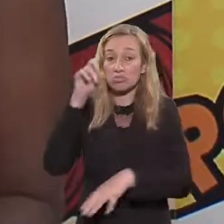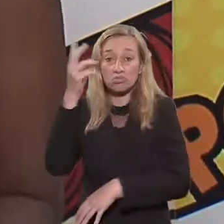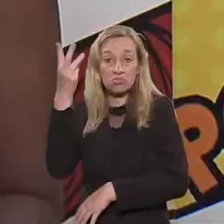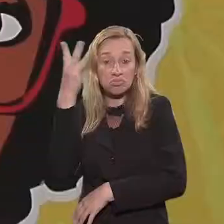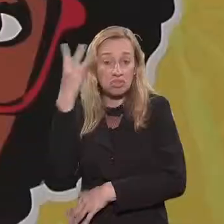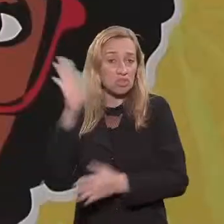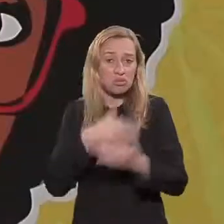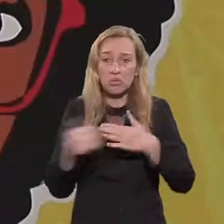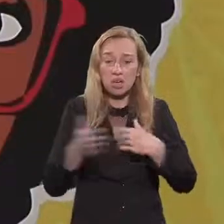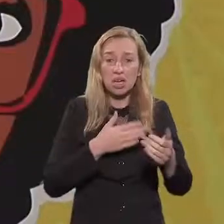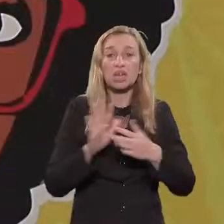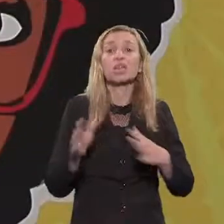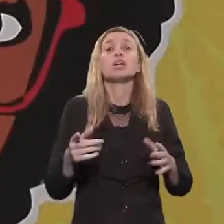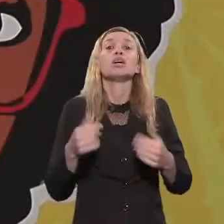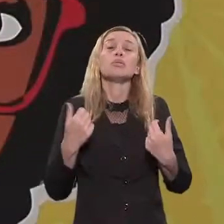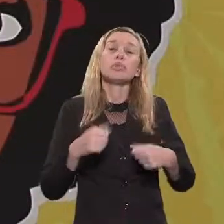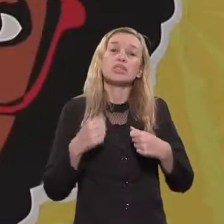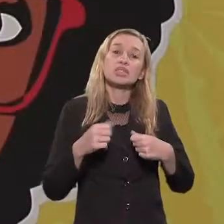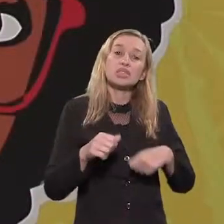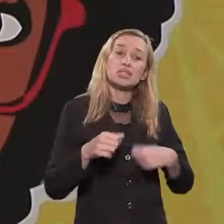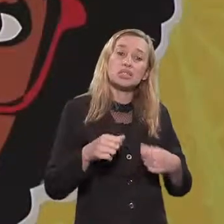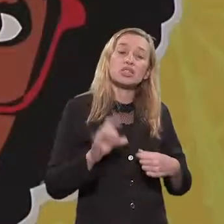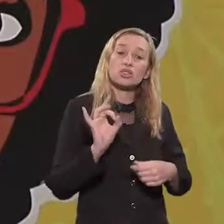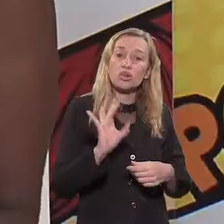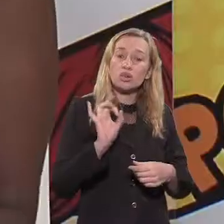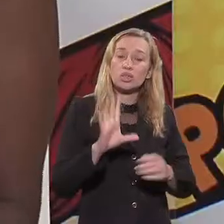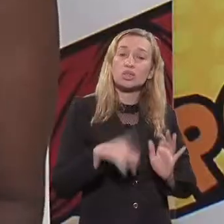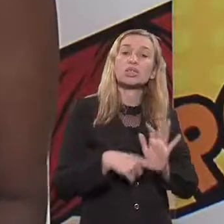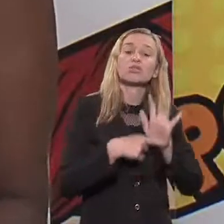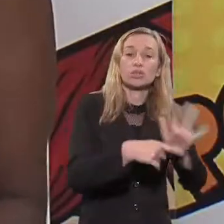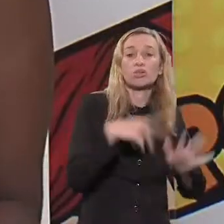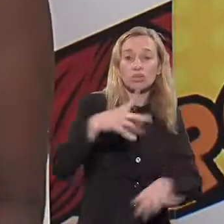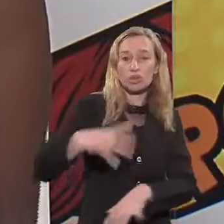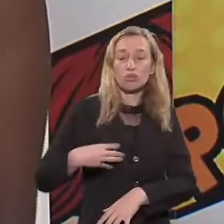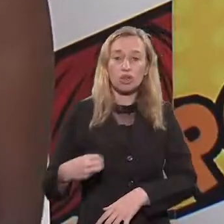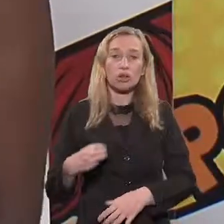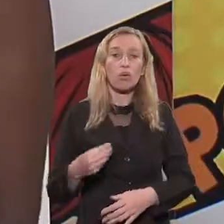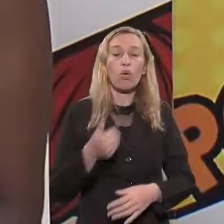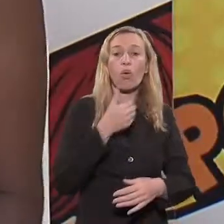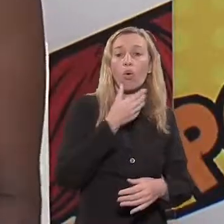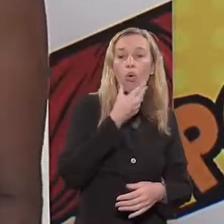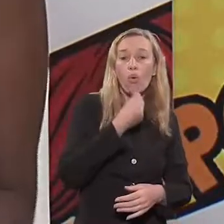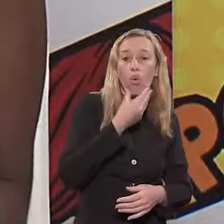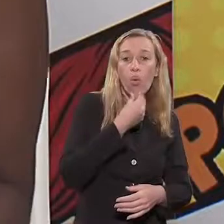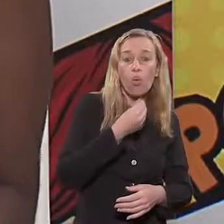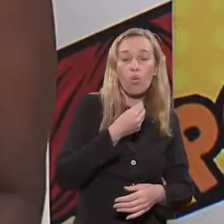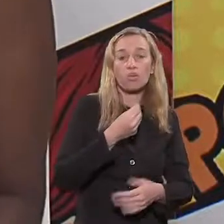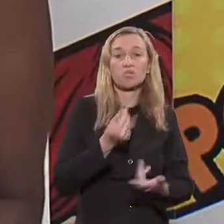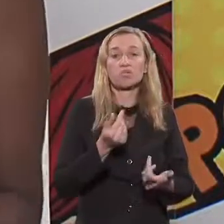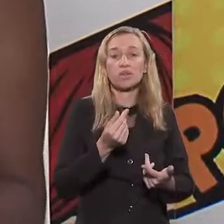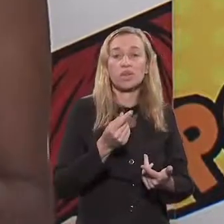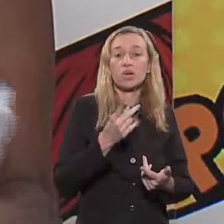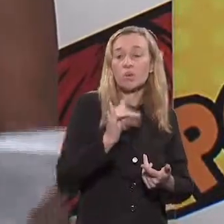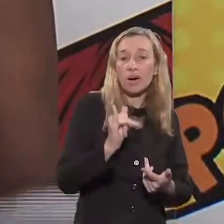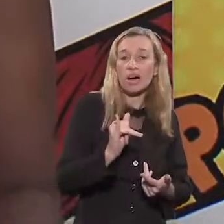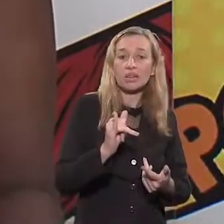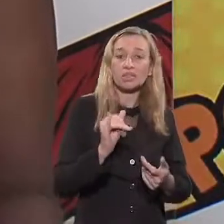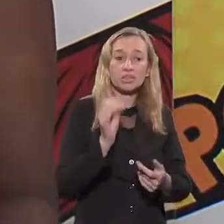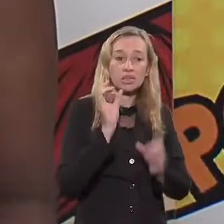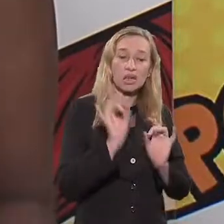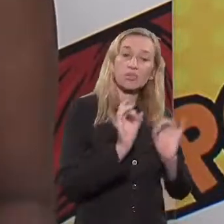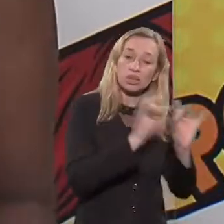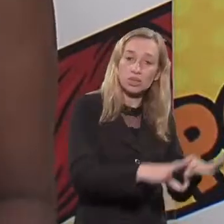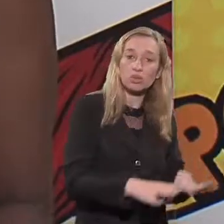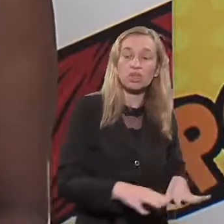essa mãe acaba tendo que lidar com muitas questões de forma que o homem, o marido acaba abandonando. Essa é